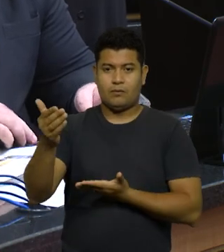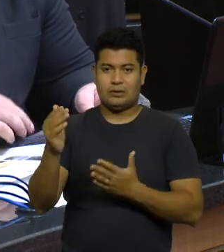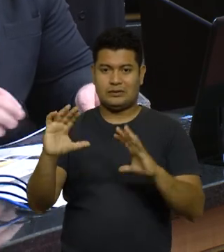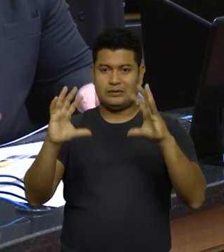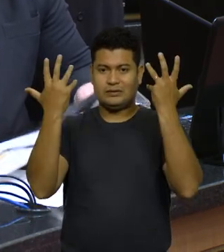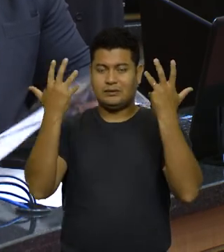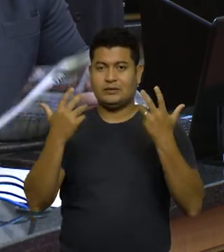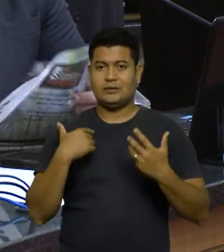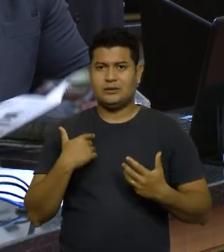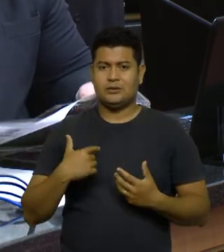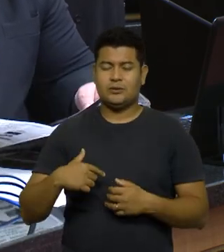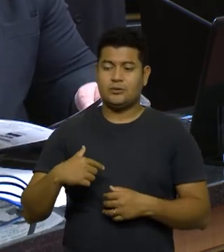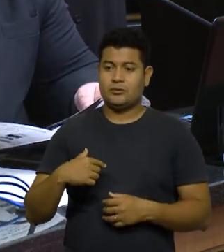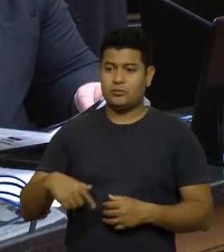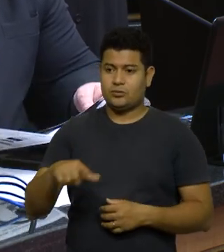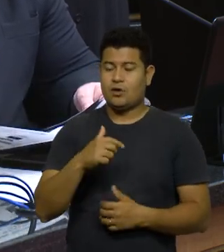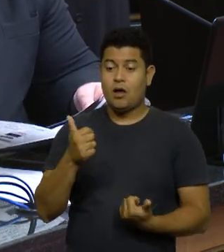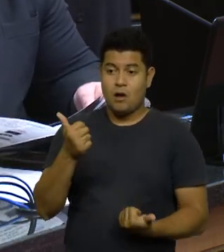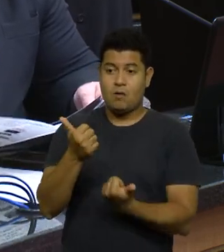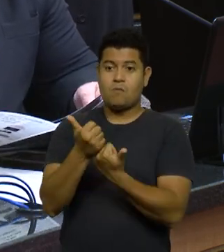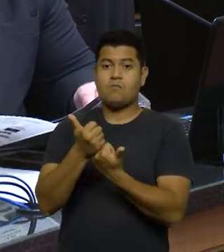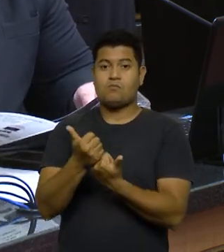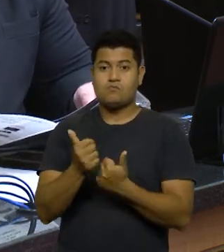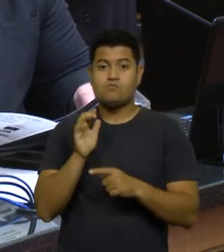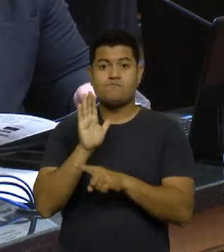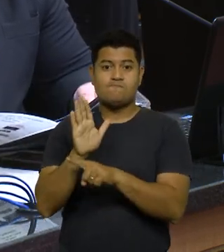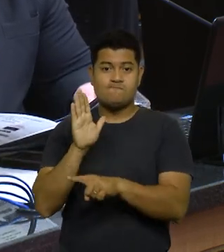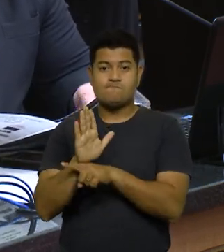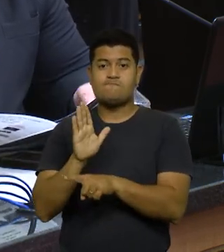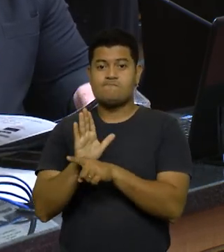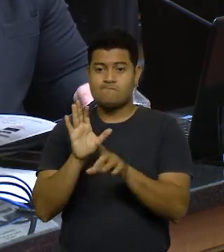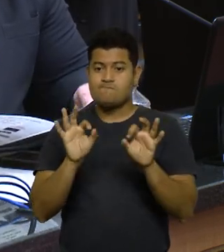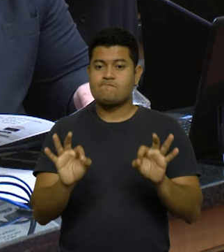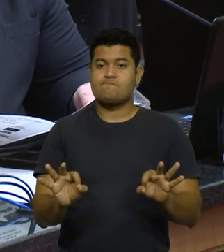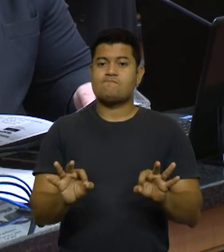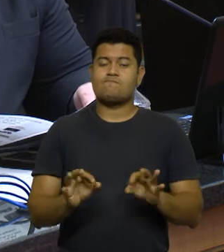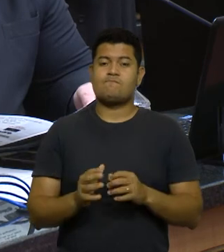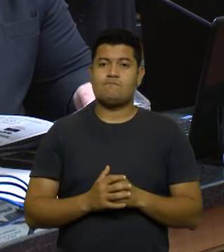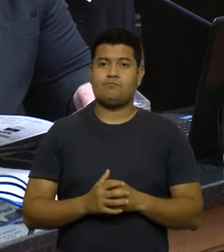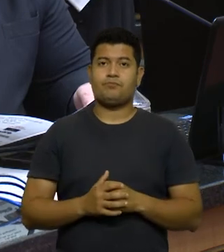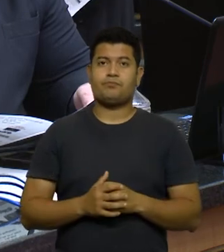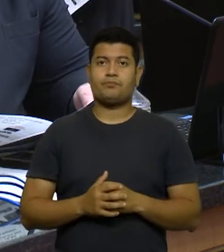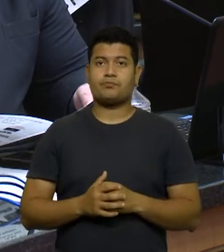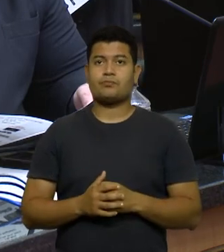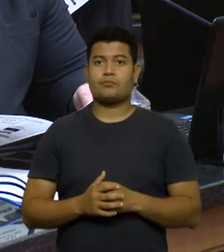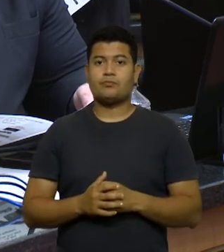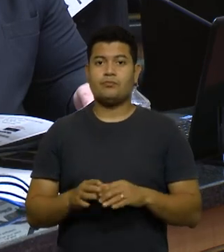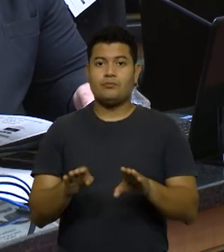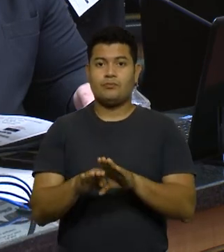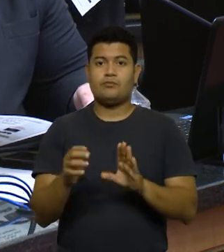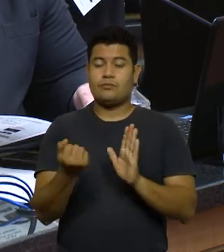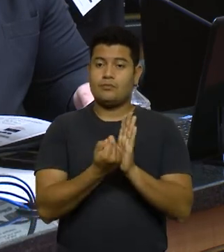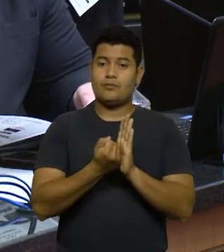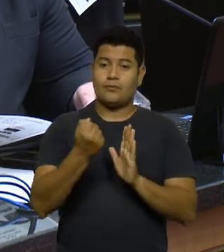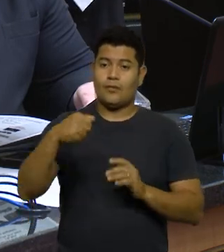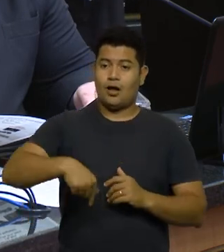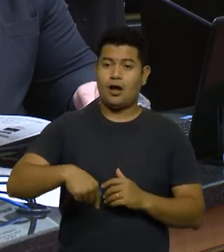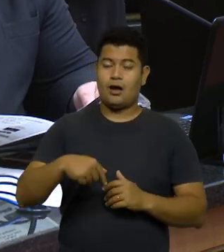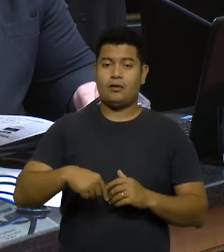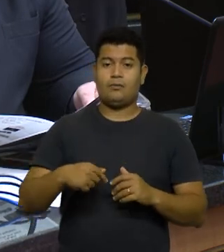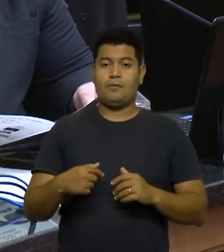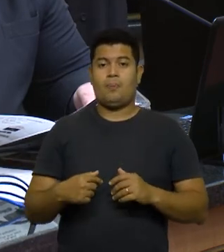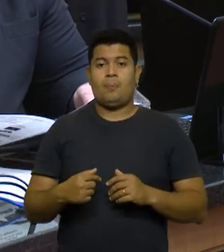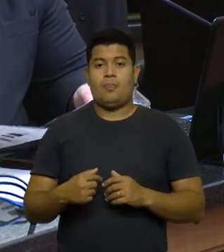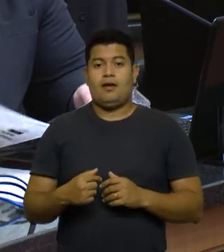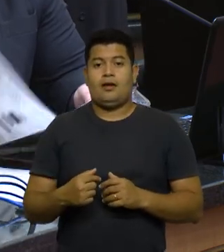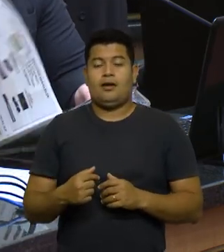colaborando, dando a nossa contribuição, todos nós deputados. Também fazer um registro aqui nessa casa, presidente, do município de